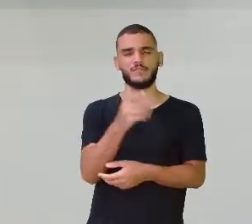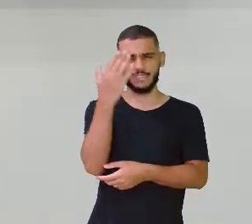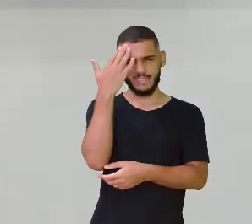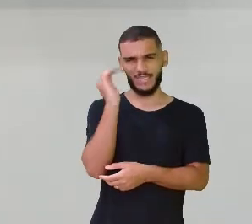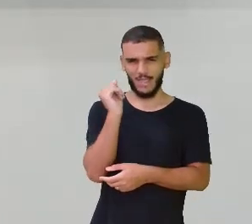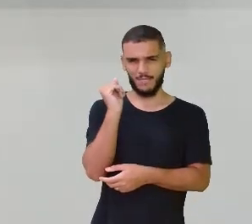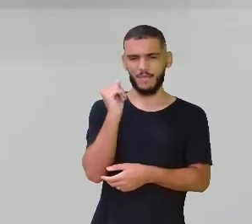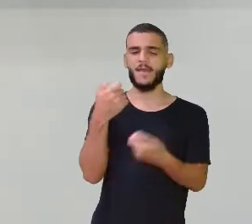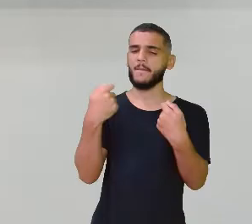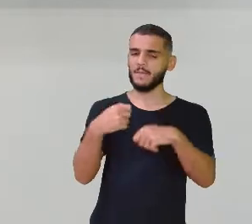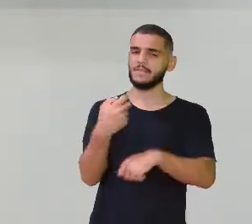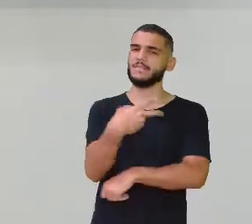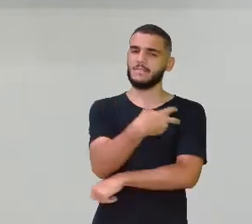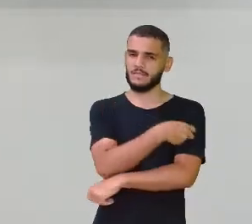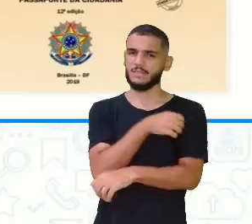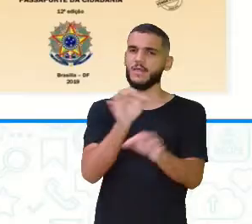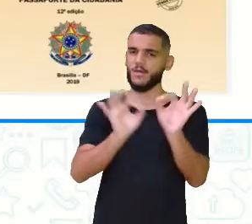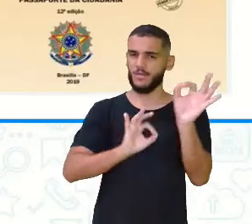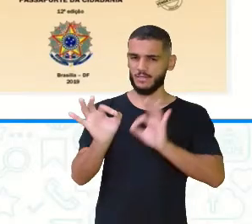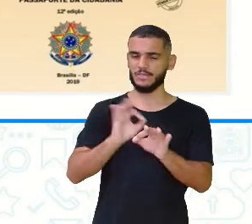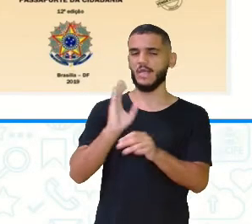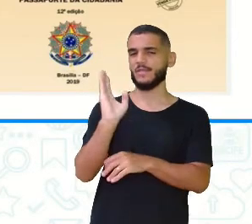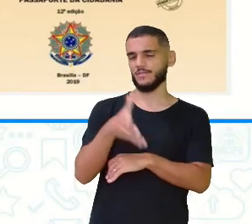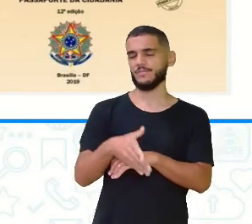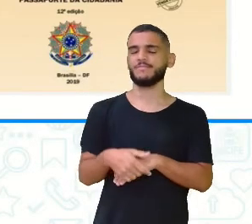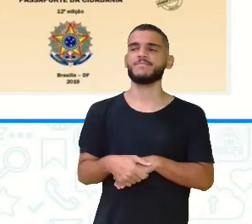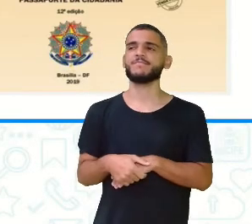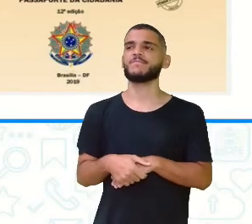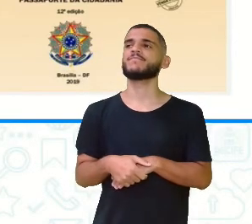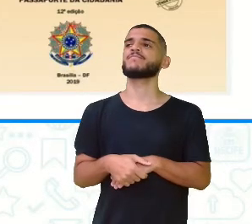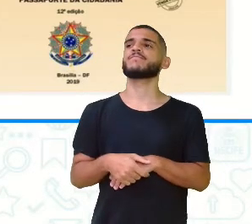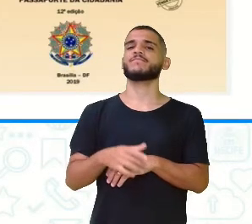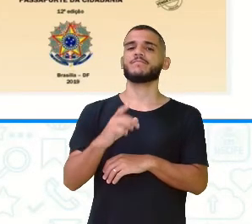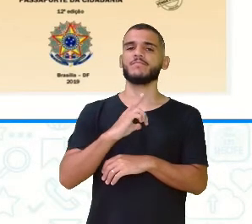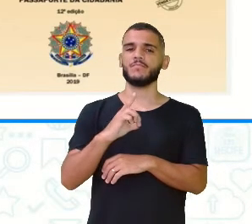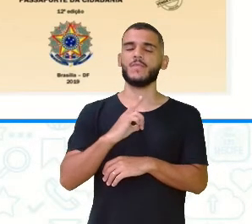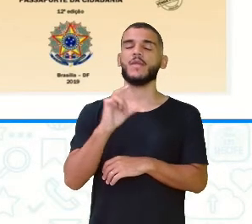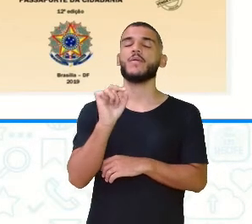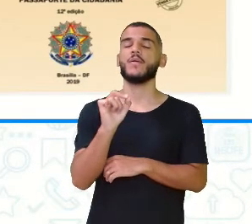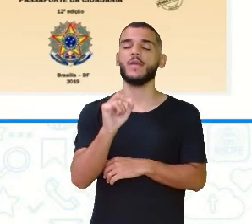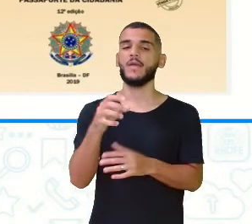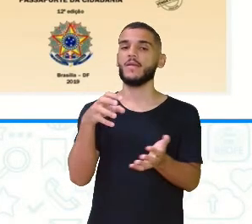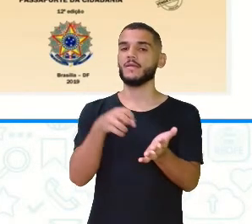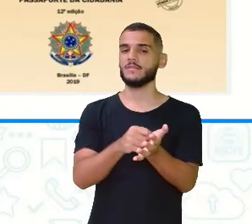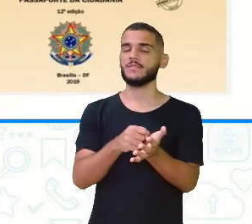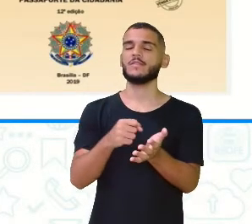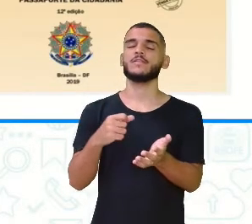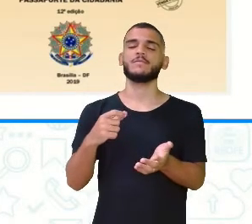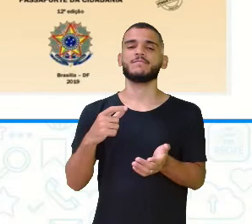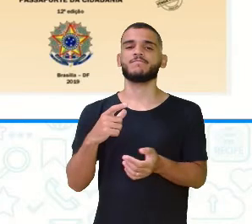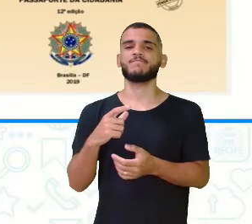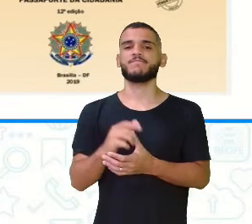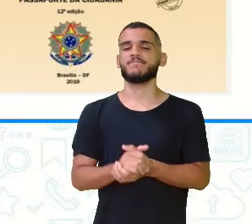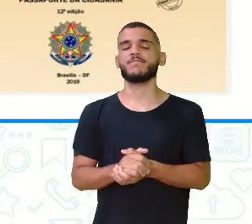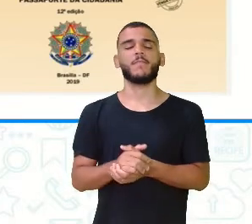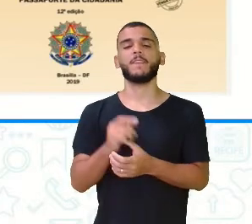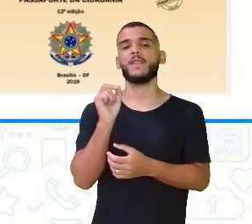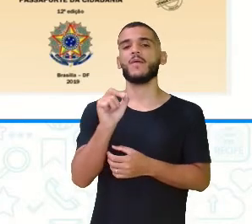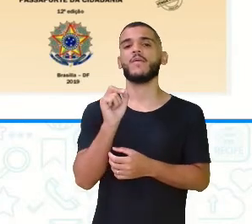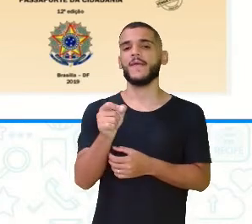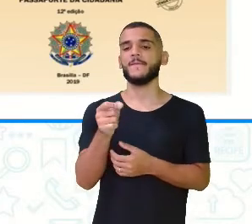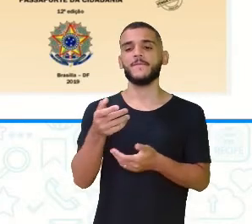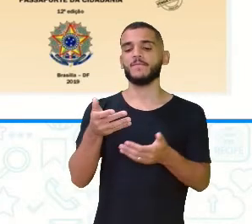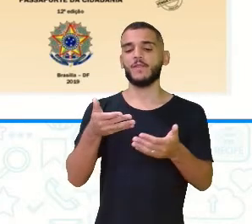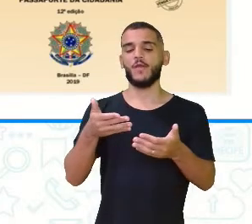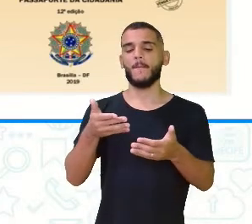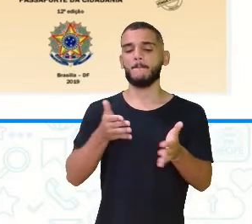em dia, hein? E aí é que fica registrado, olha só. Apresenta o registro da história obstétrica e